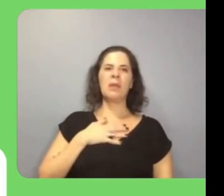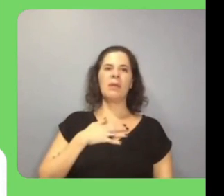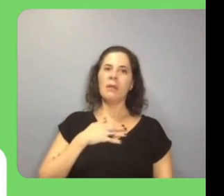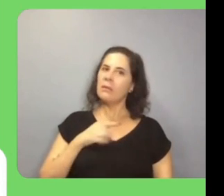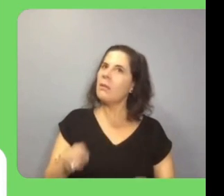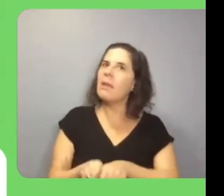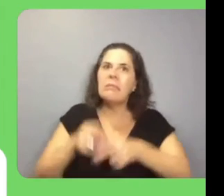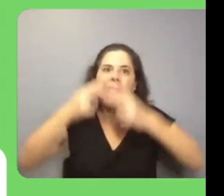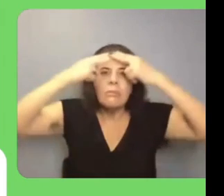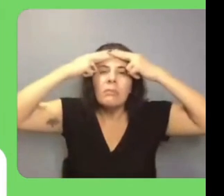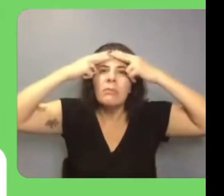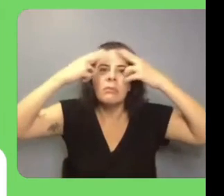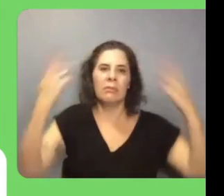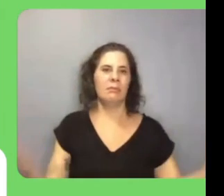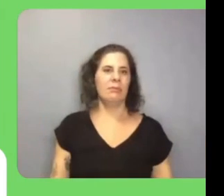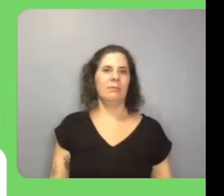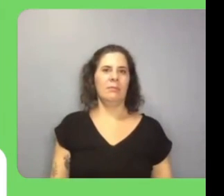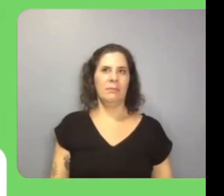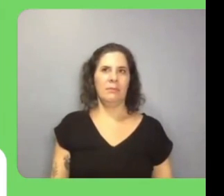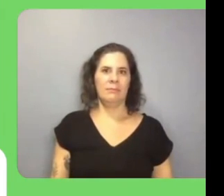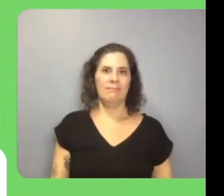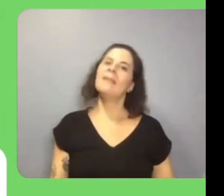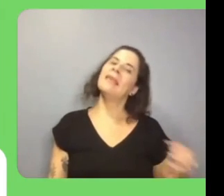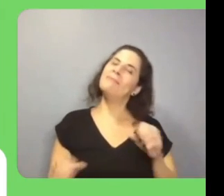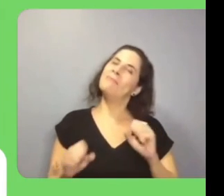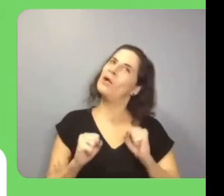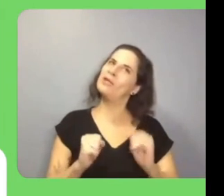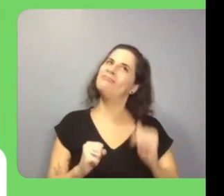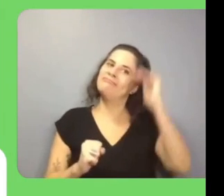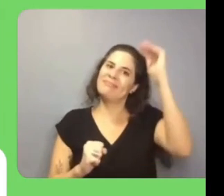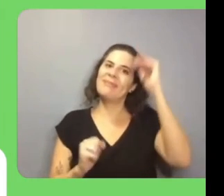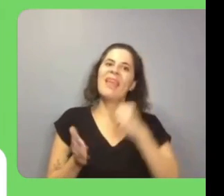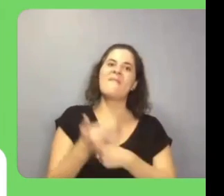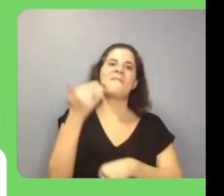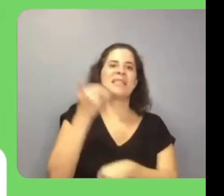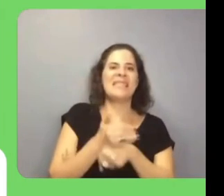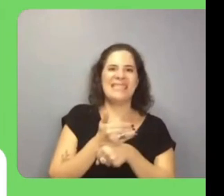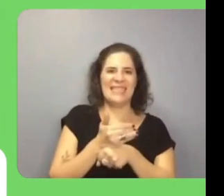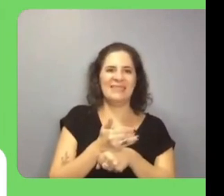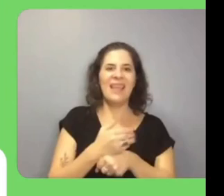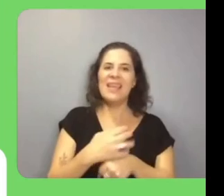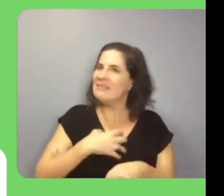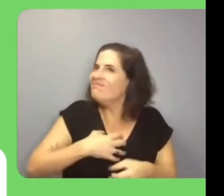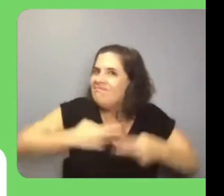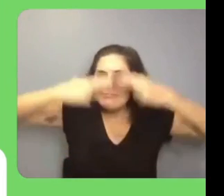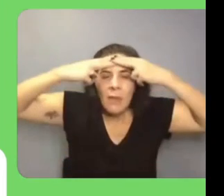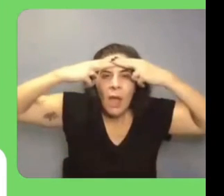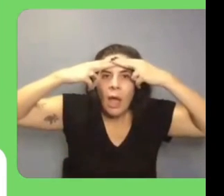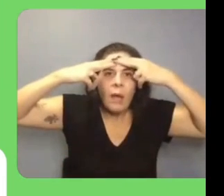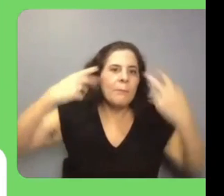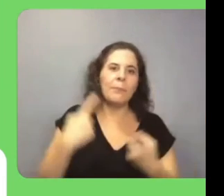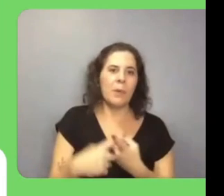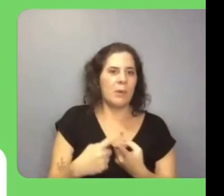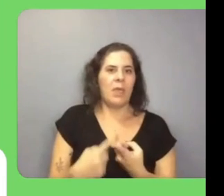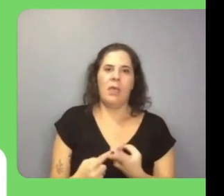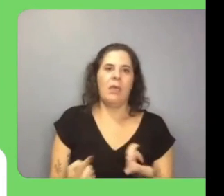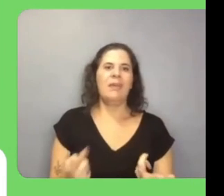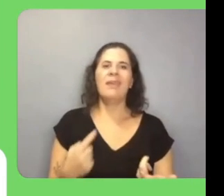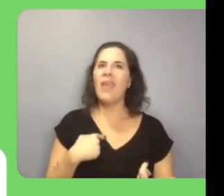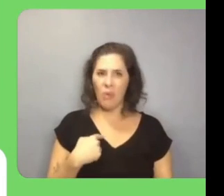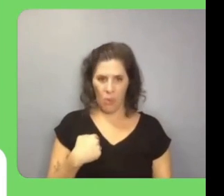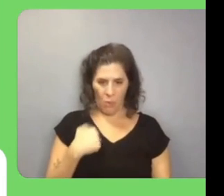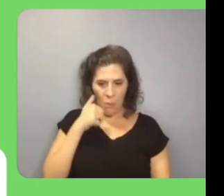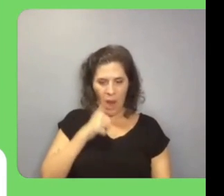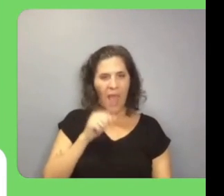porque... Eventualmente fascista. E complexado porque você vai, por exemplo, qual o meu lugar enquanto mulher